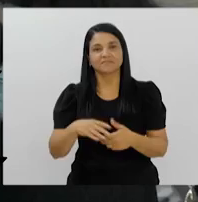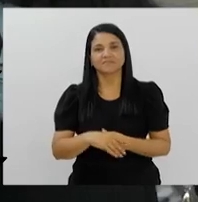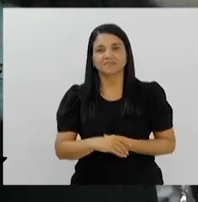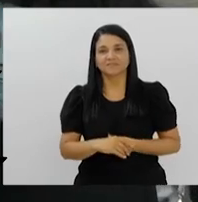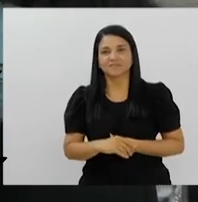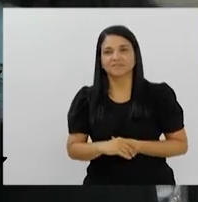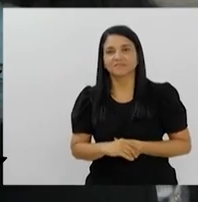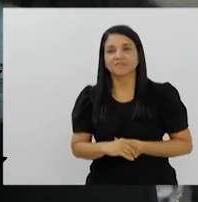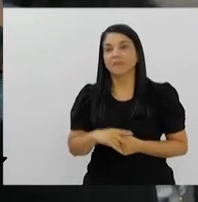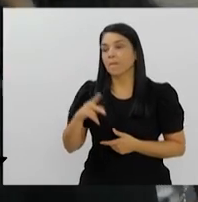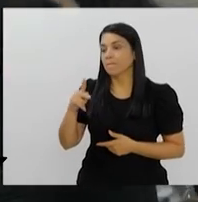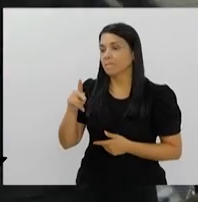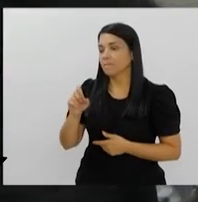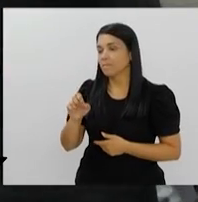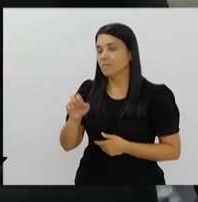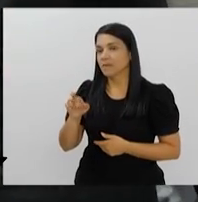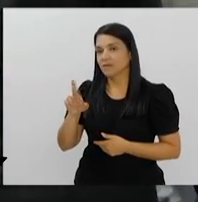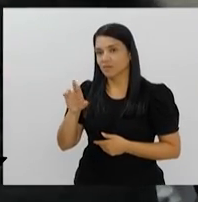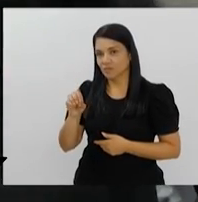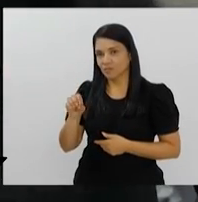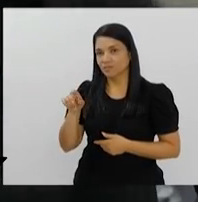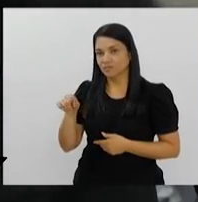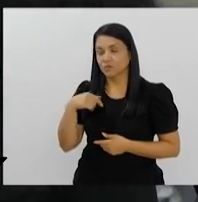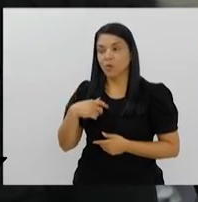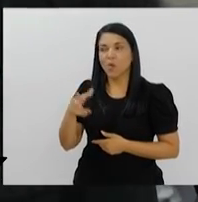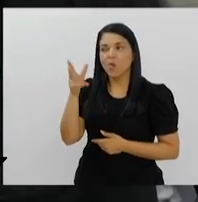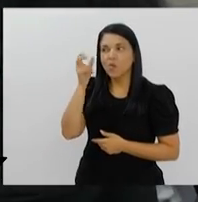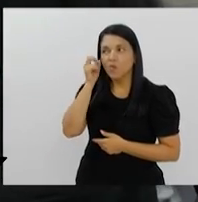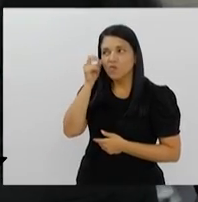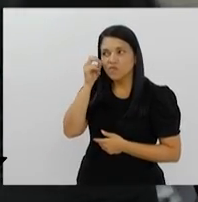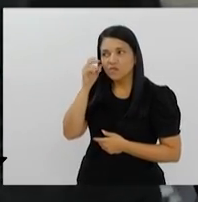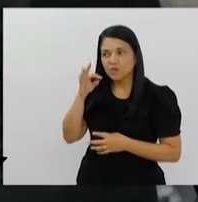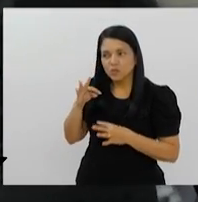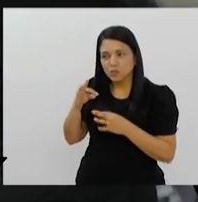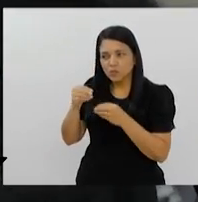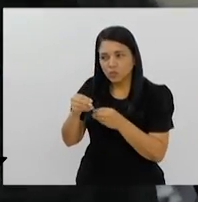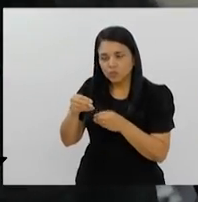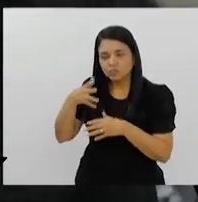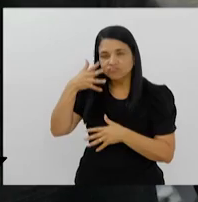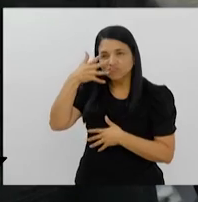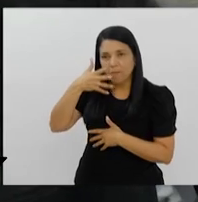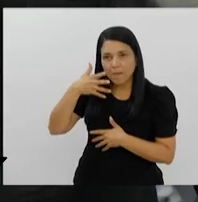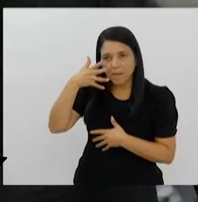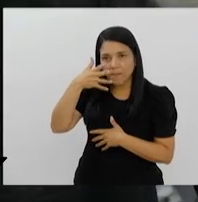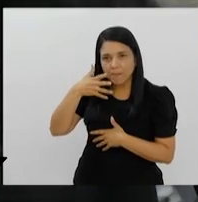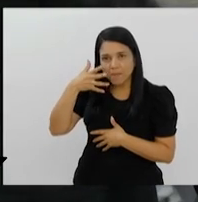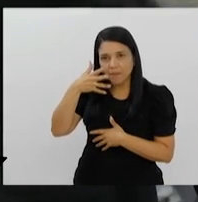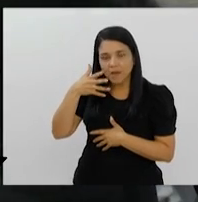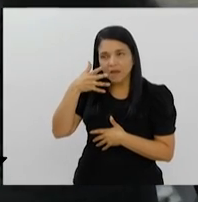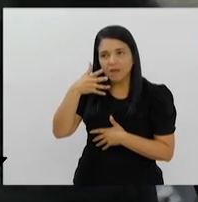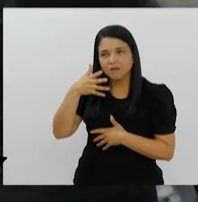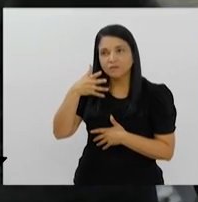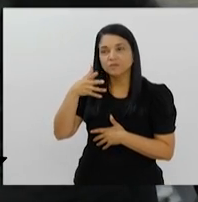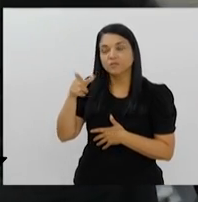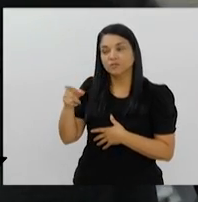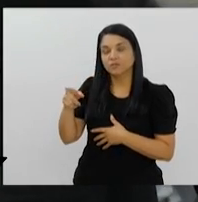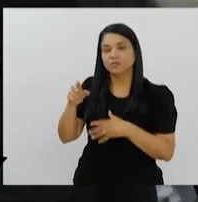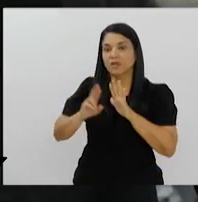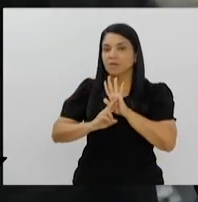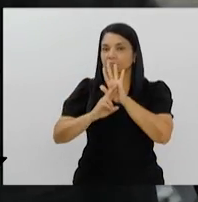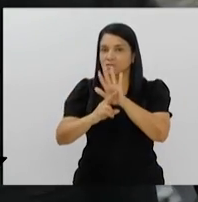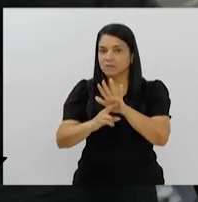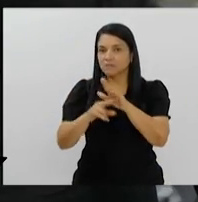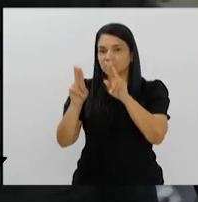Oi eu ouvi a fal eu ouvi toda a fala Ah sim do preposto da